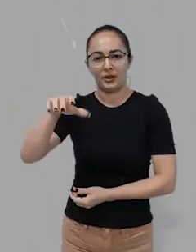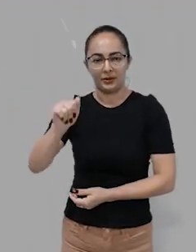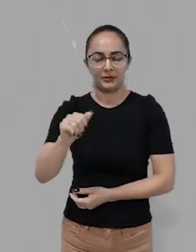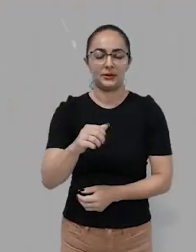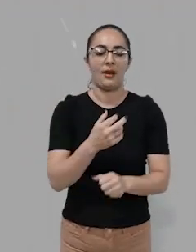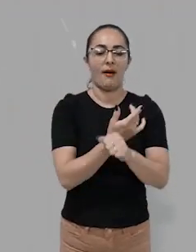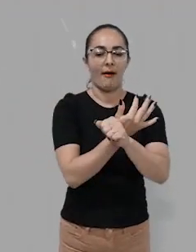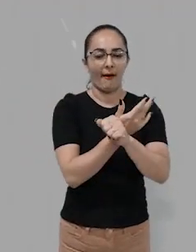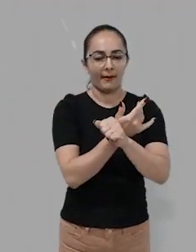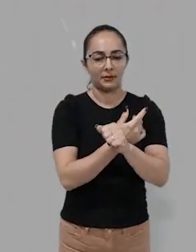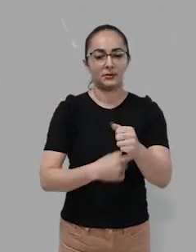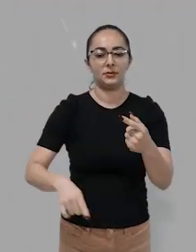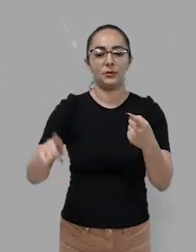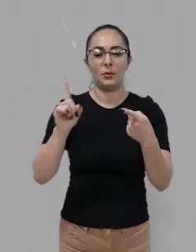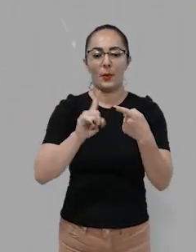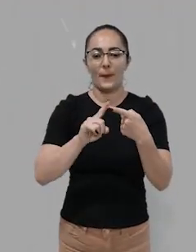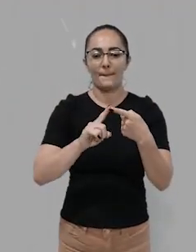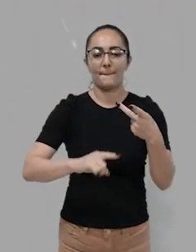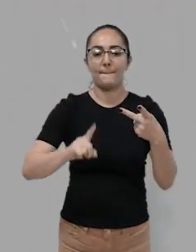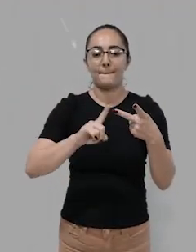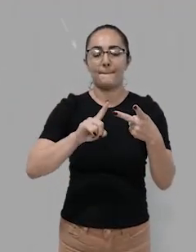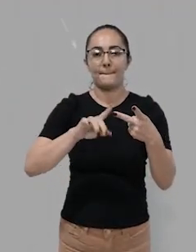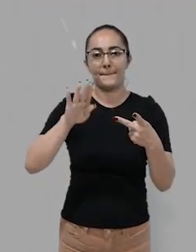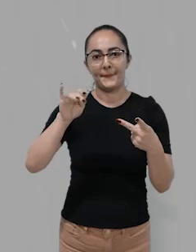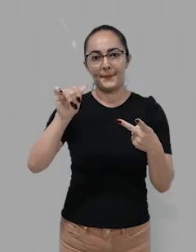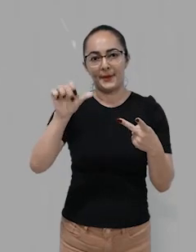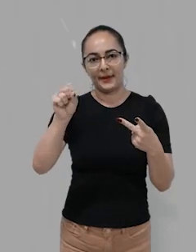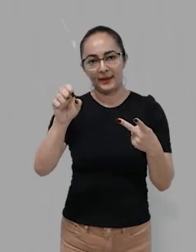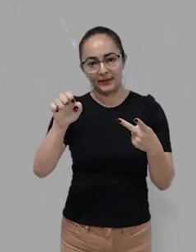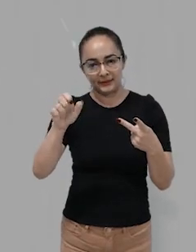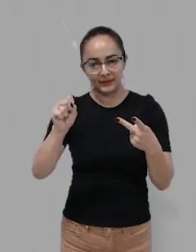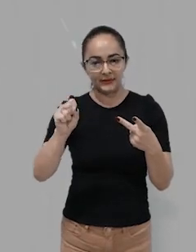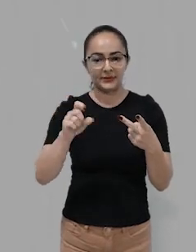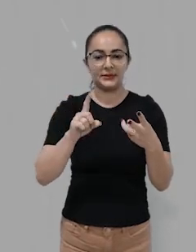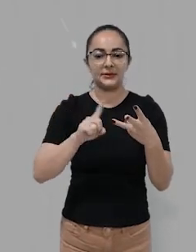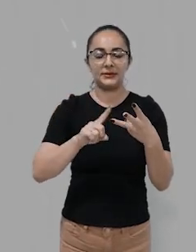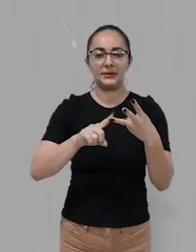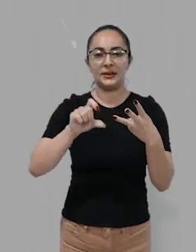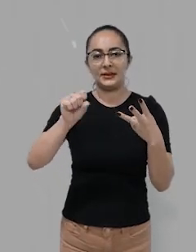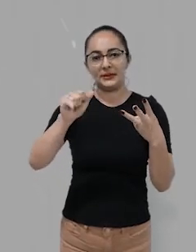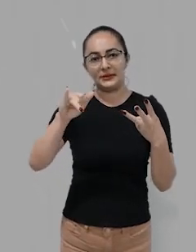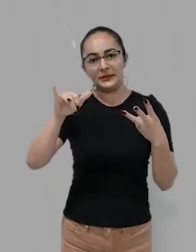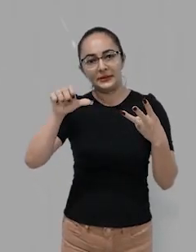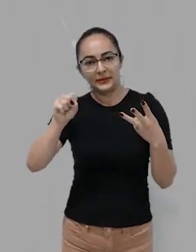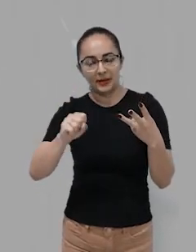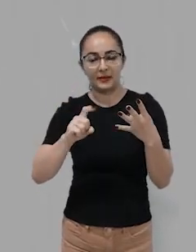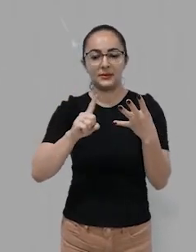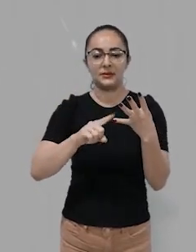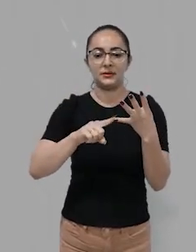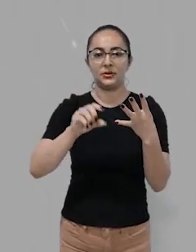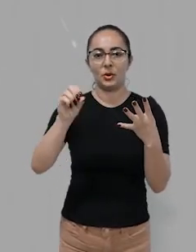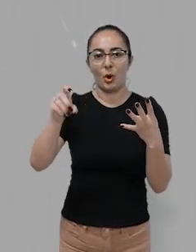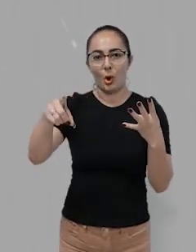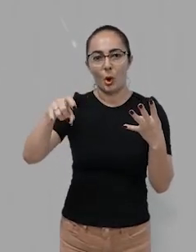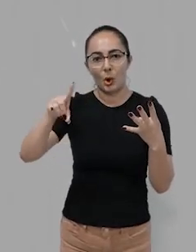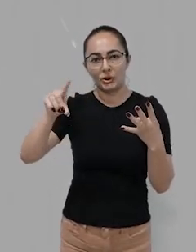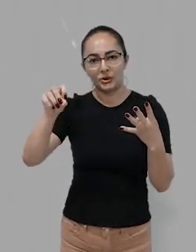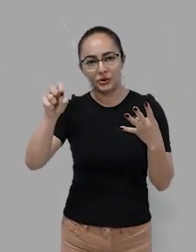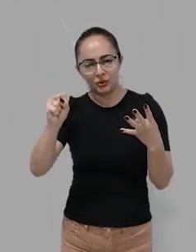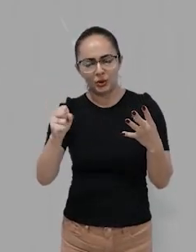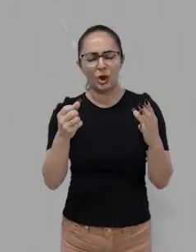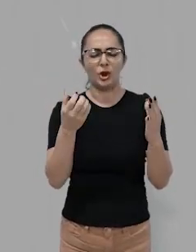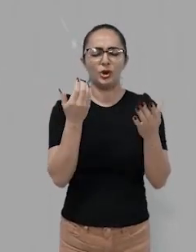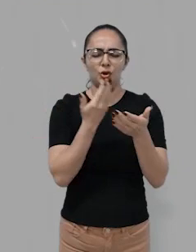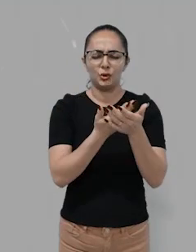bases, os sais e os óxidos. Vamos trabalhar, turma, cada uma delas de forma bem detalhada, de forma que vocês